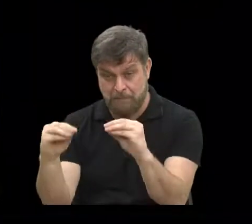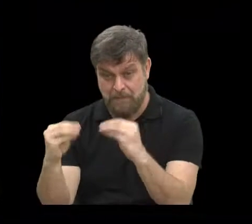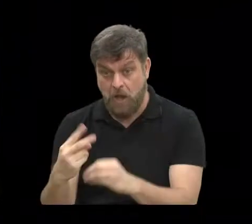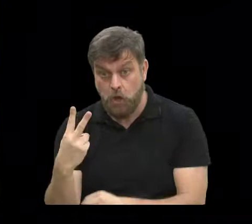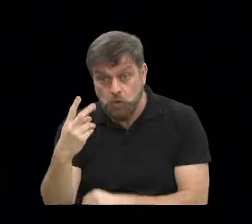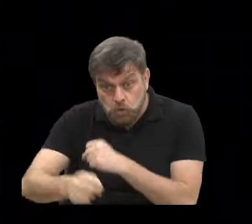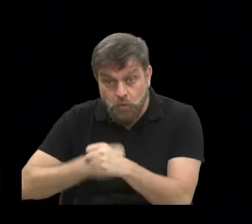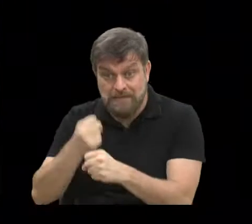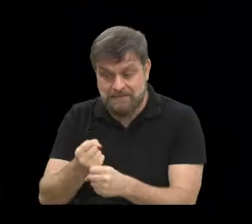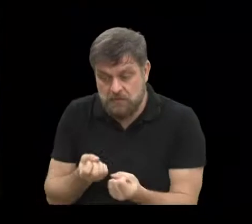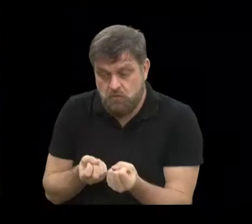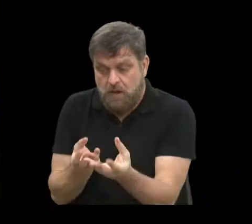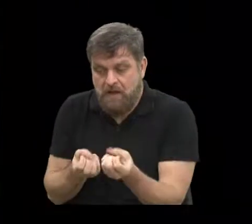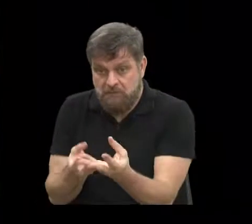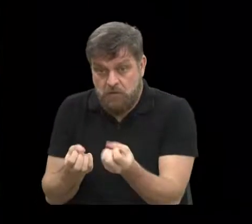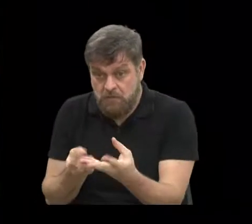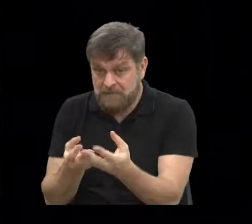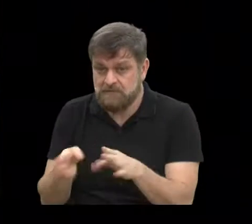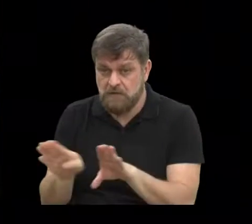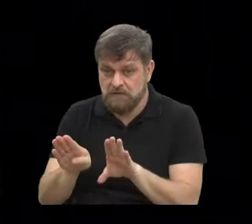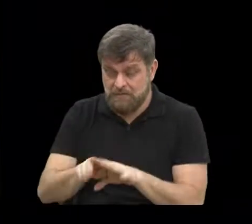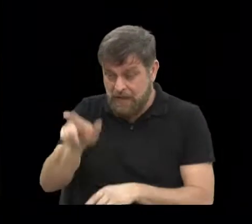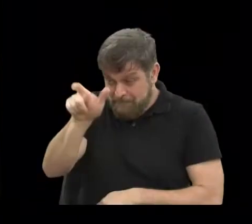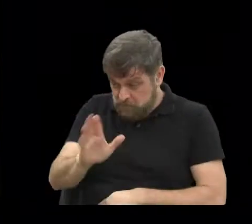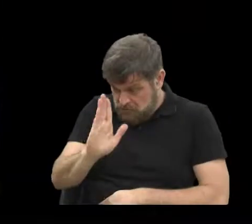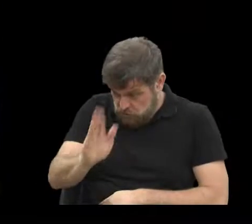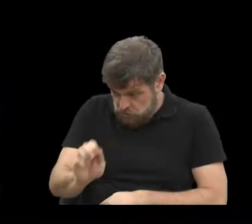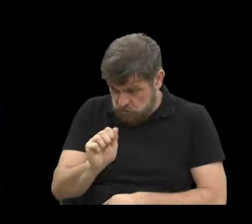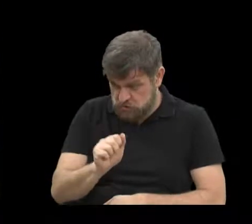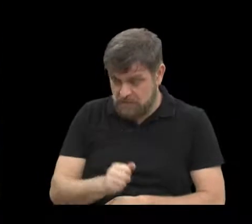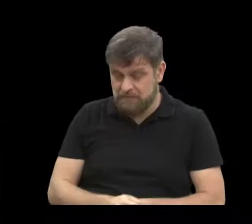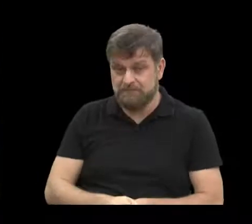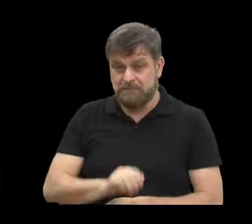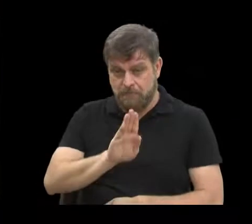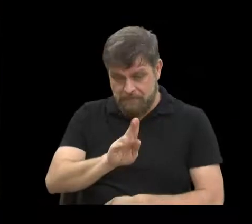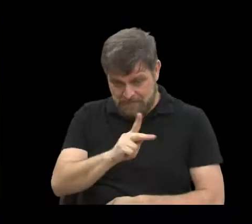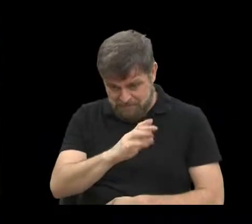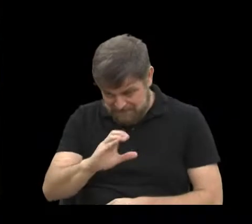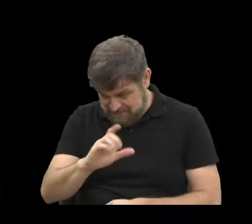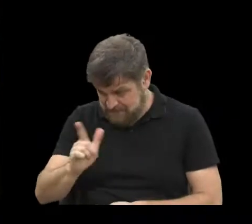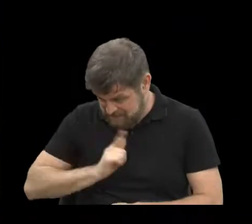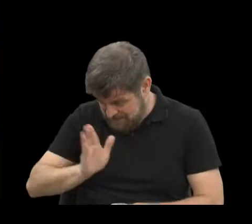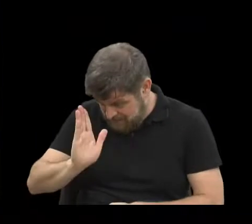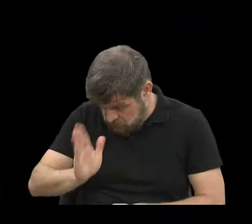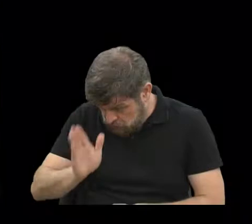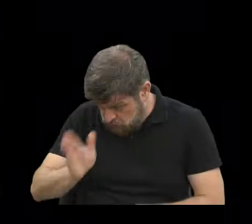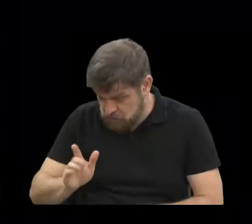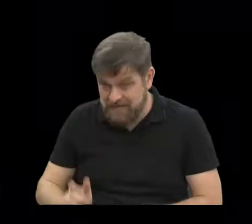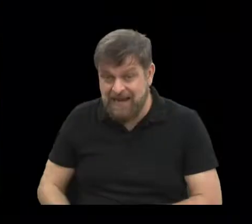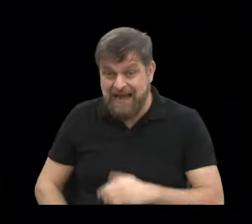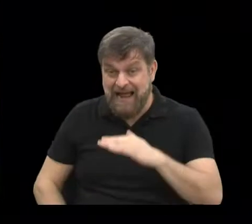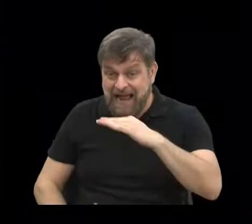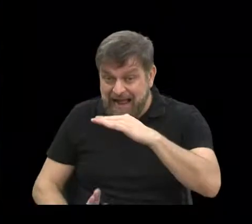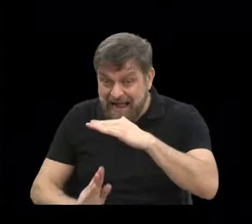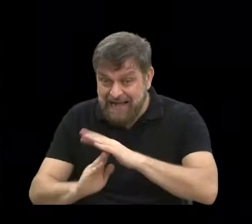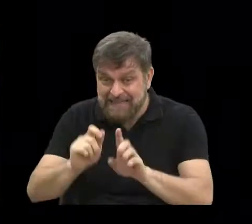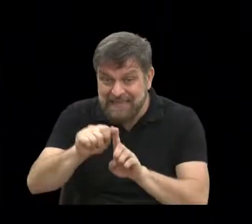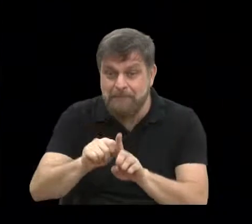anos, como para quem já tem o benefício em manutenção. Essas pessoas têm até